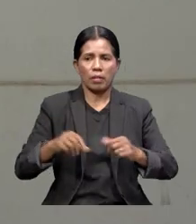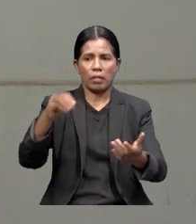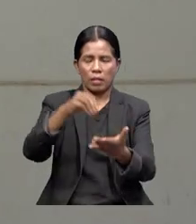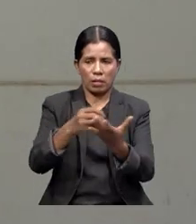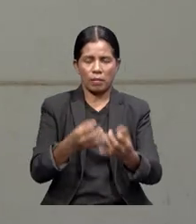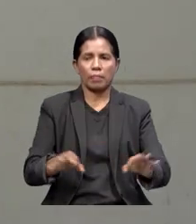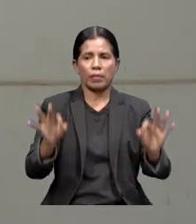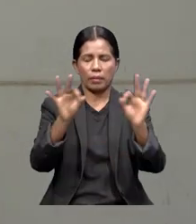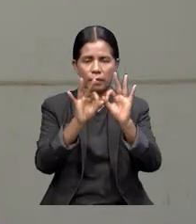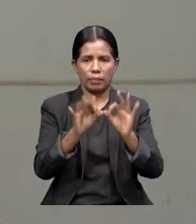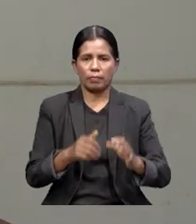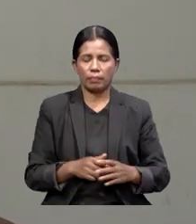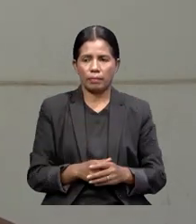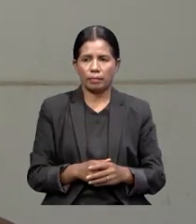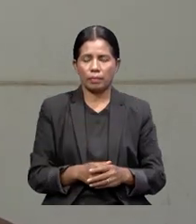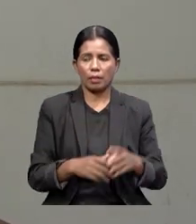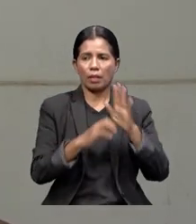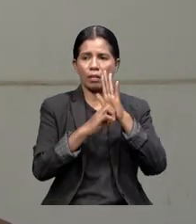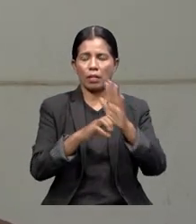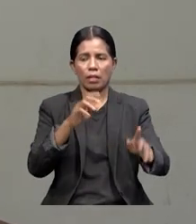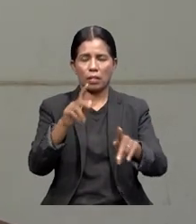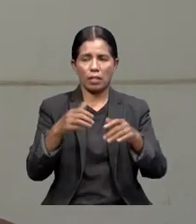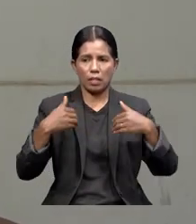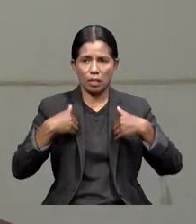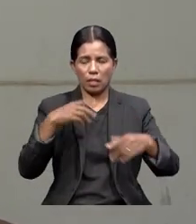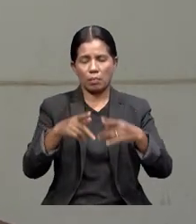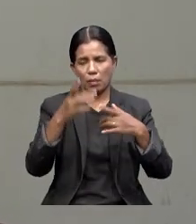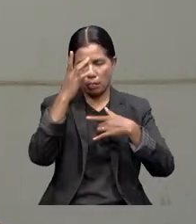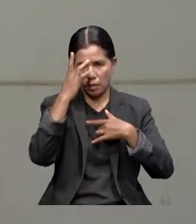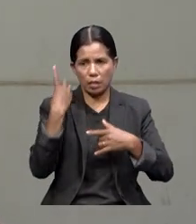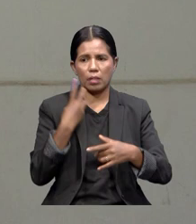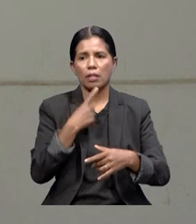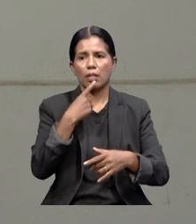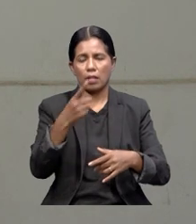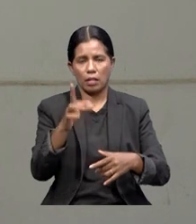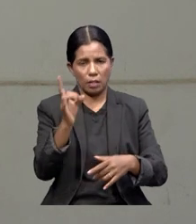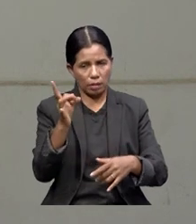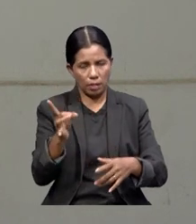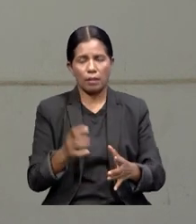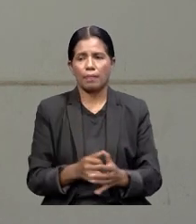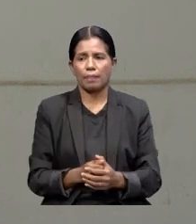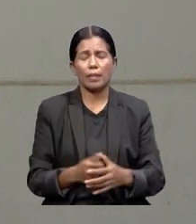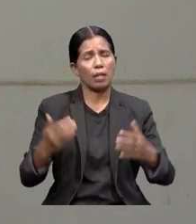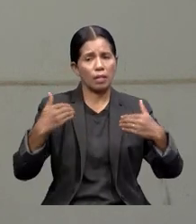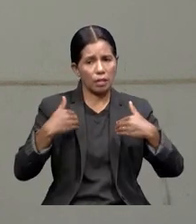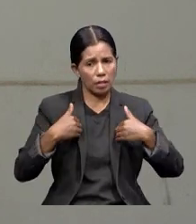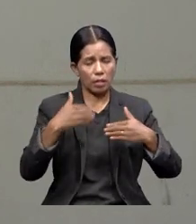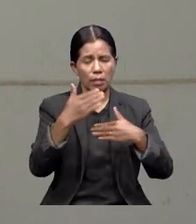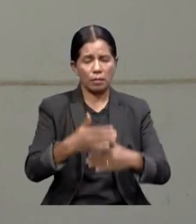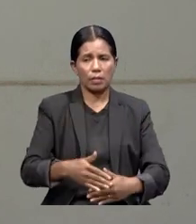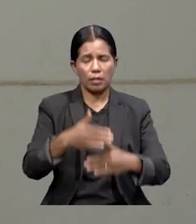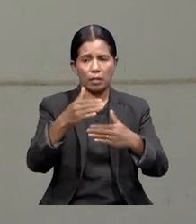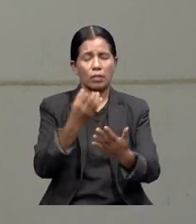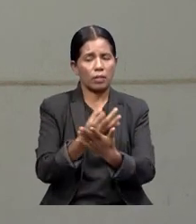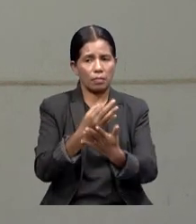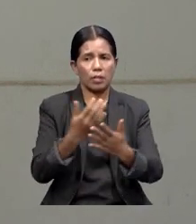prioridade. Por exemplo, o paciente ira, a sua oita termina, e o processo e o orçamento